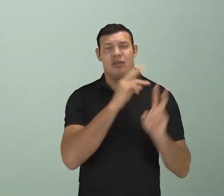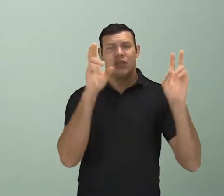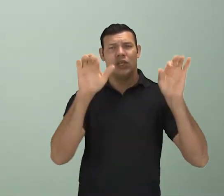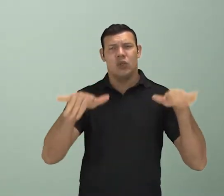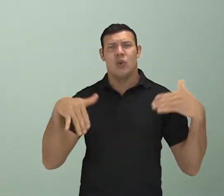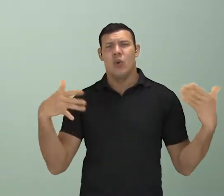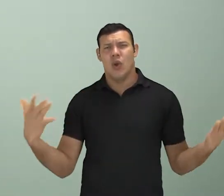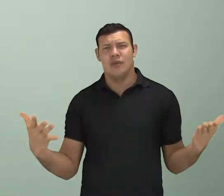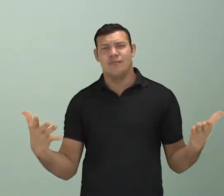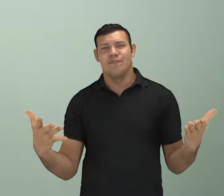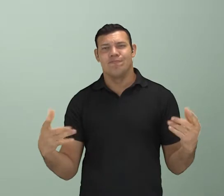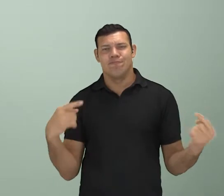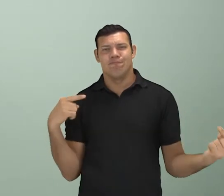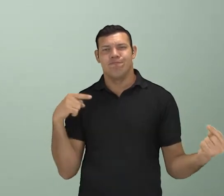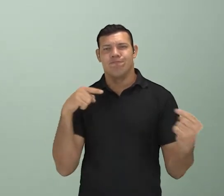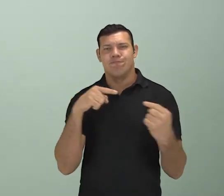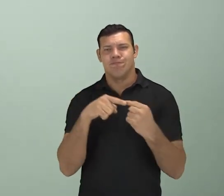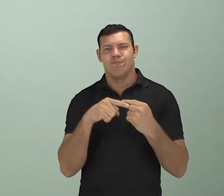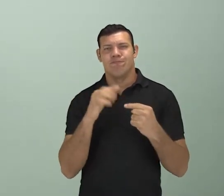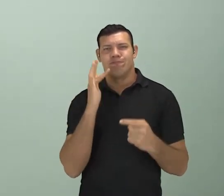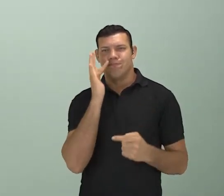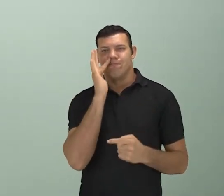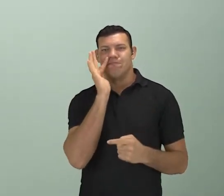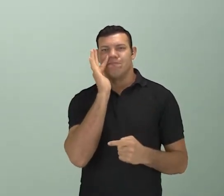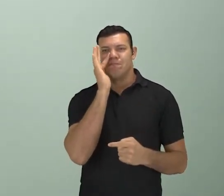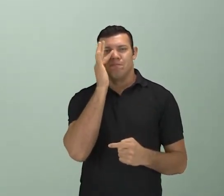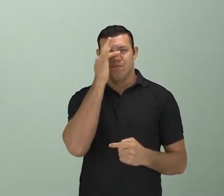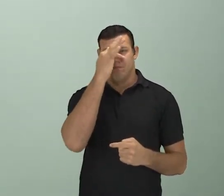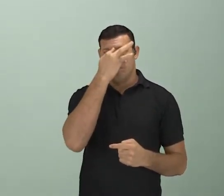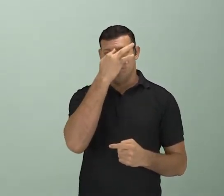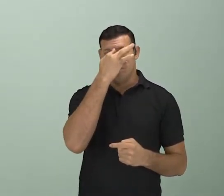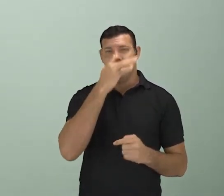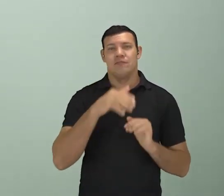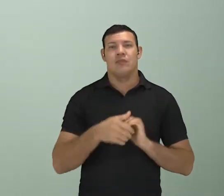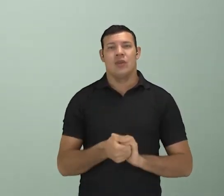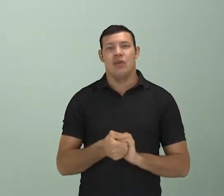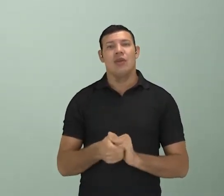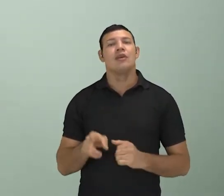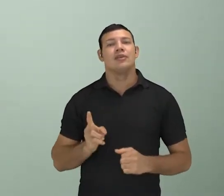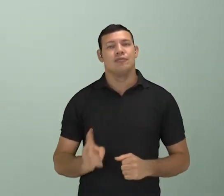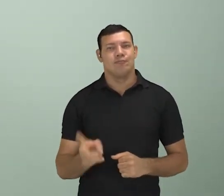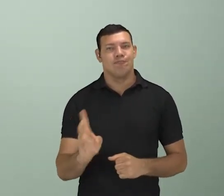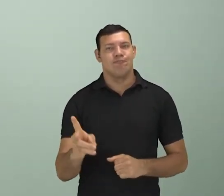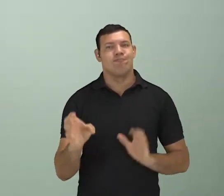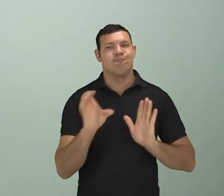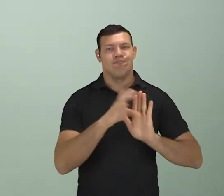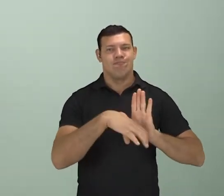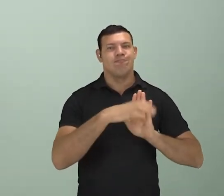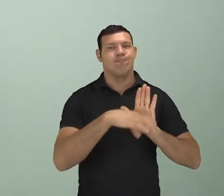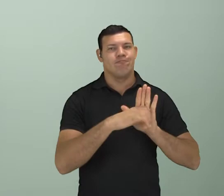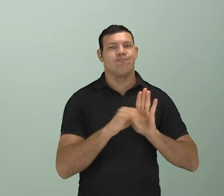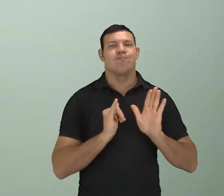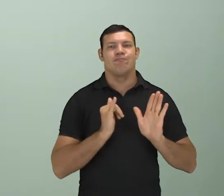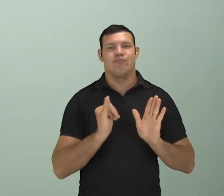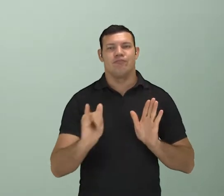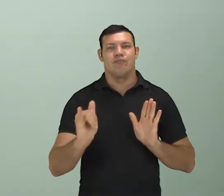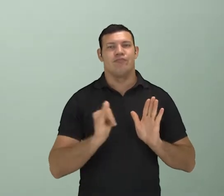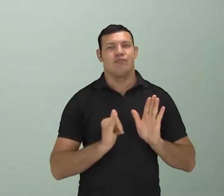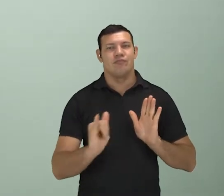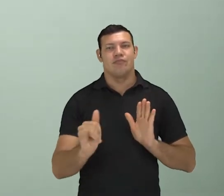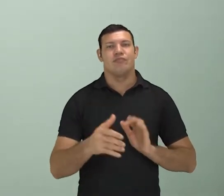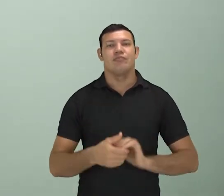vamos estudar a associação de resistores, dando continuidade àquele nosso conteúdo sobre